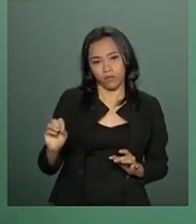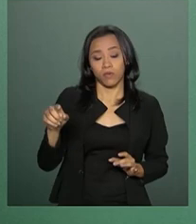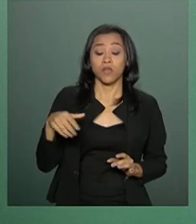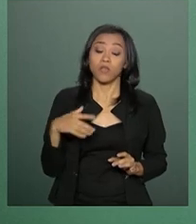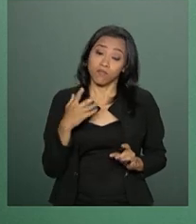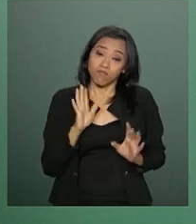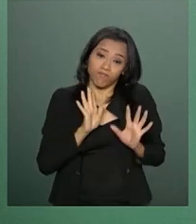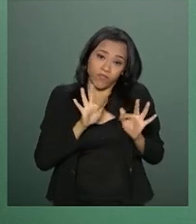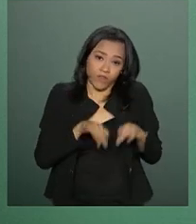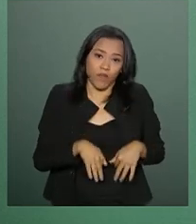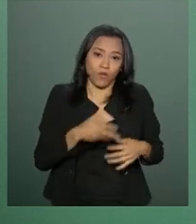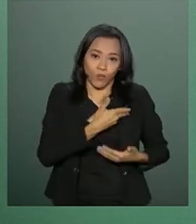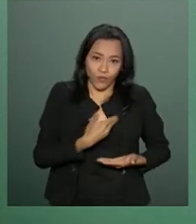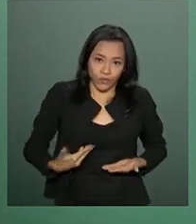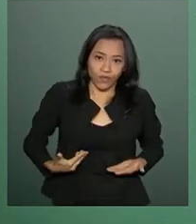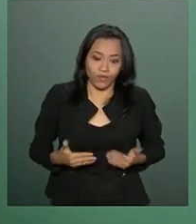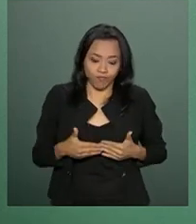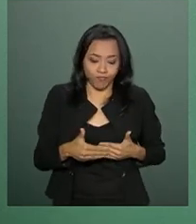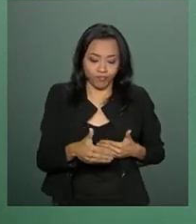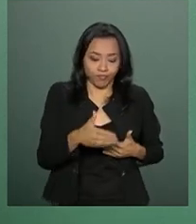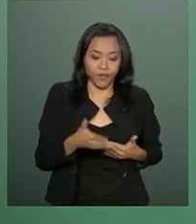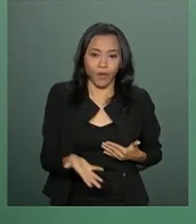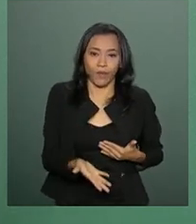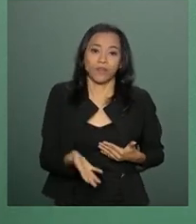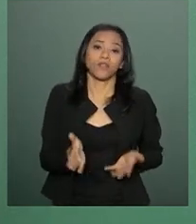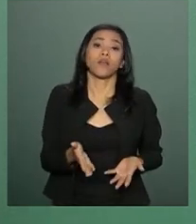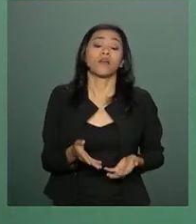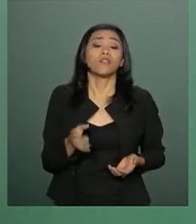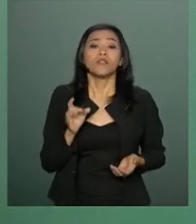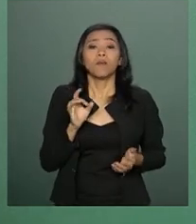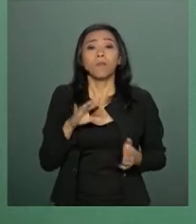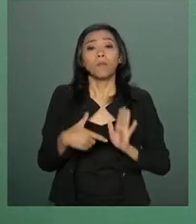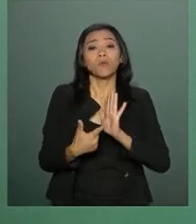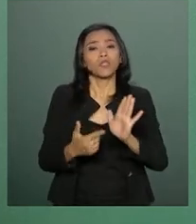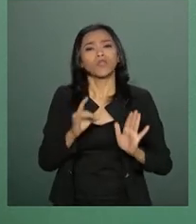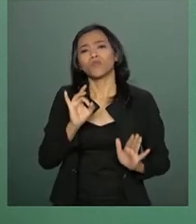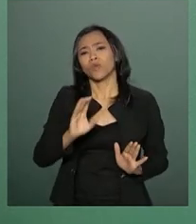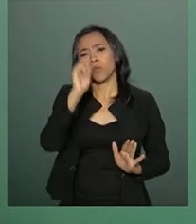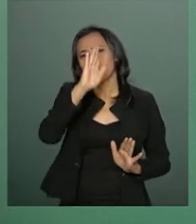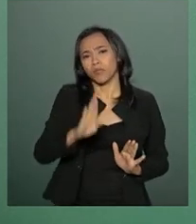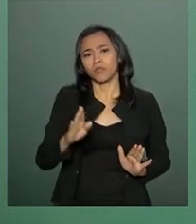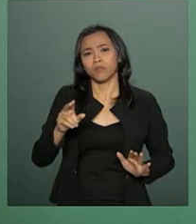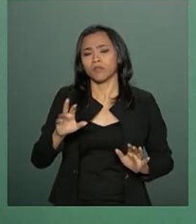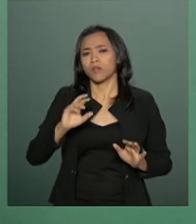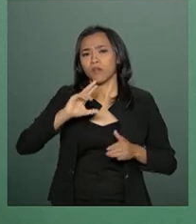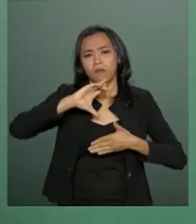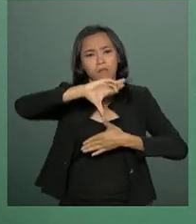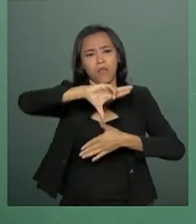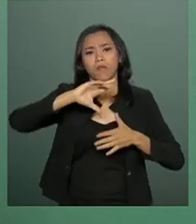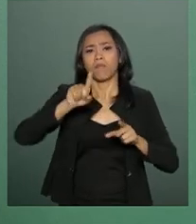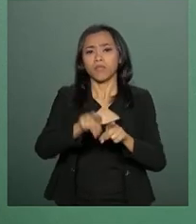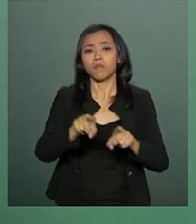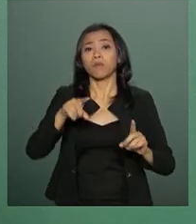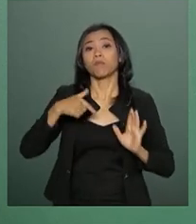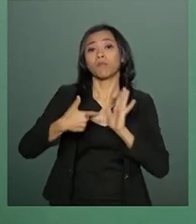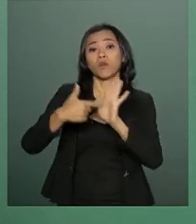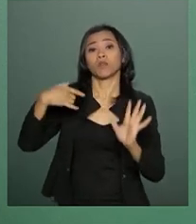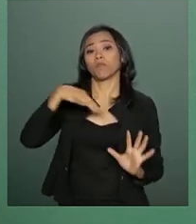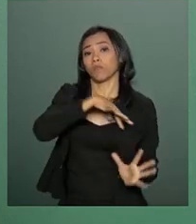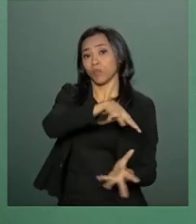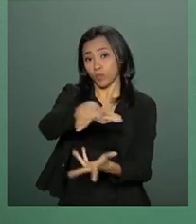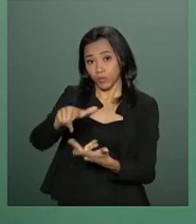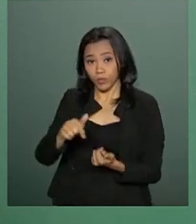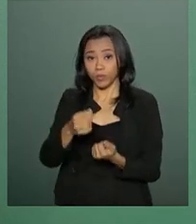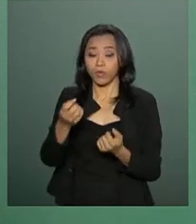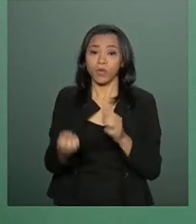nosso governo nós possamos revelar não só o brasil mas talvez américa latina el mundo o lançamento deste